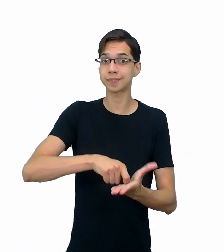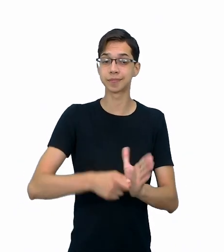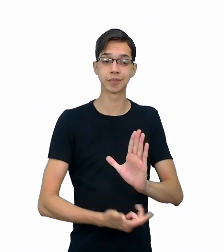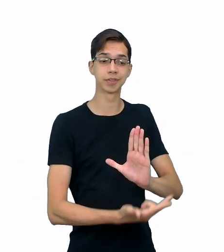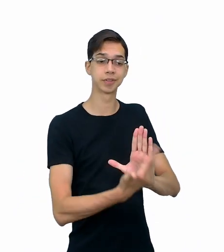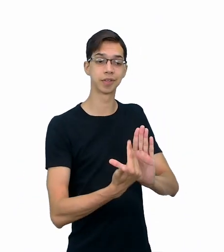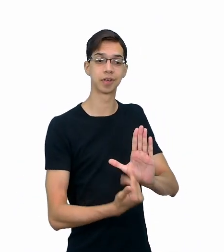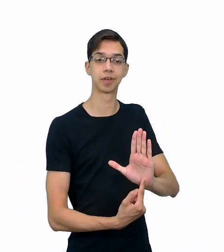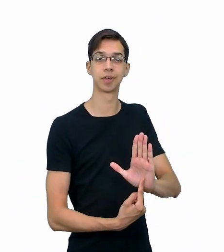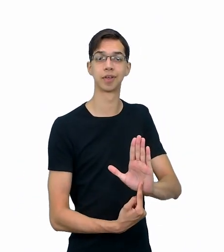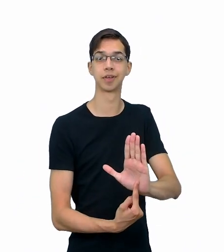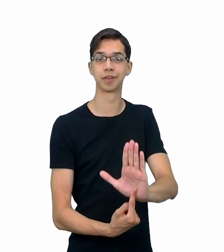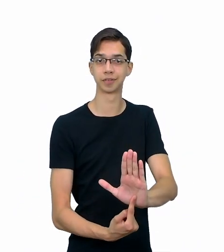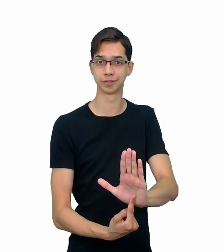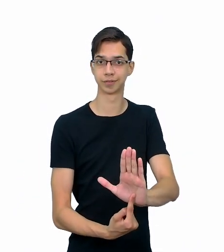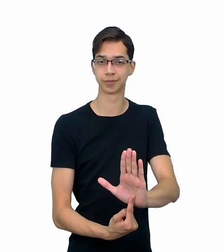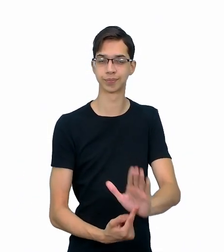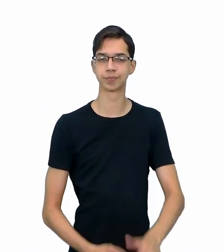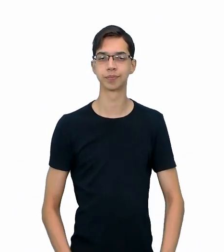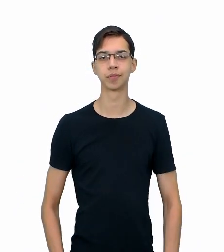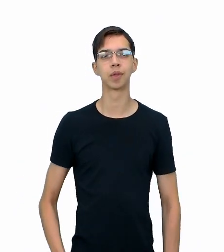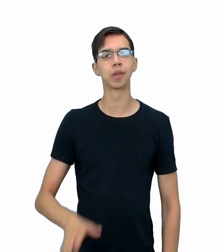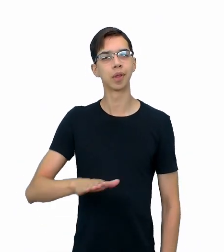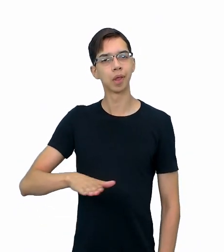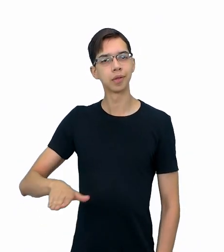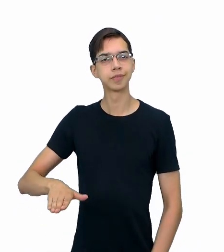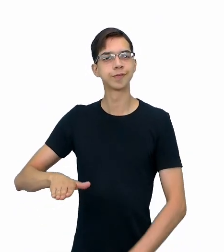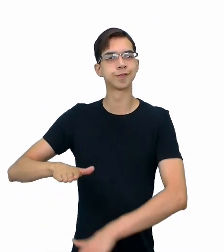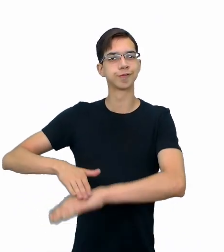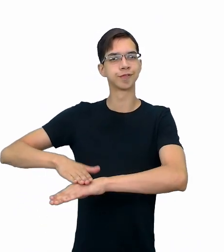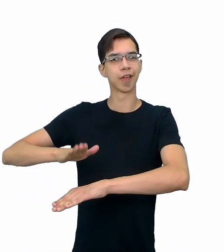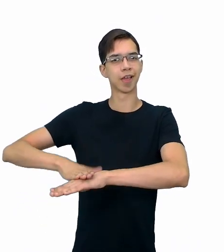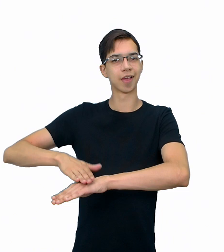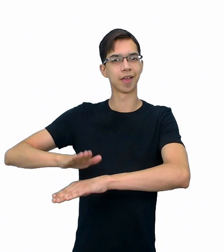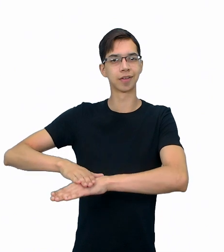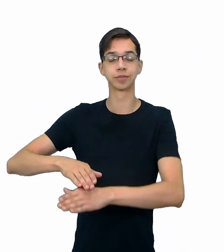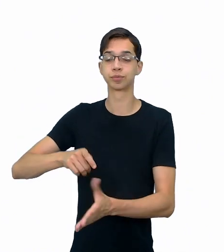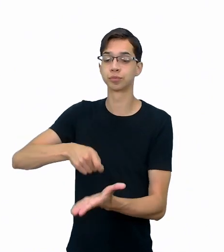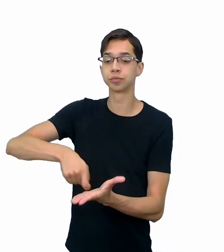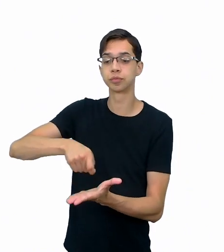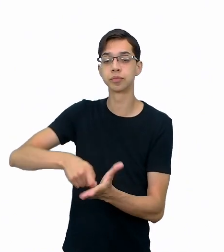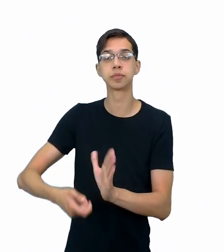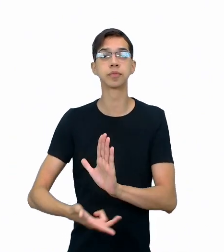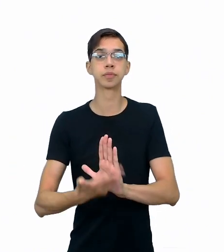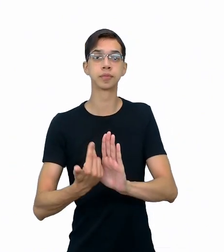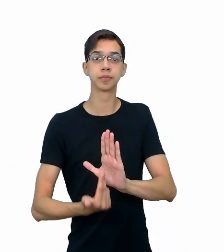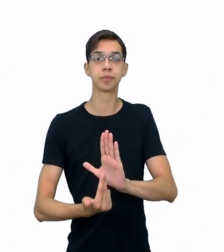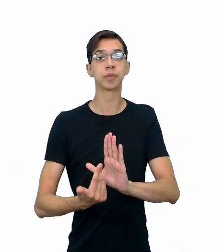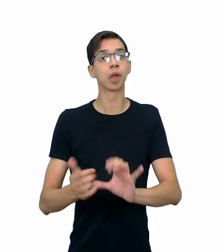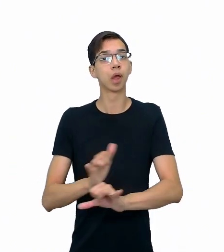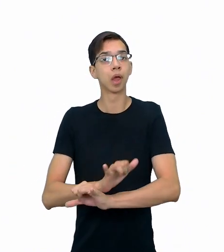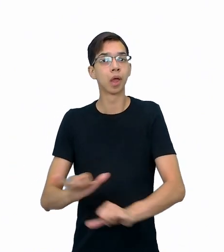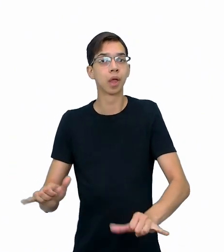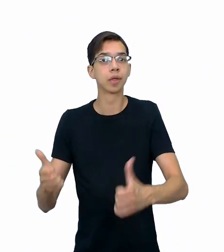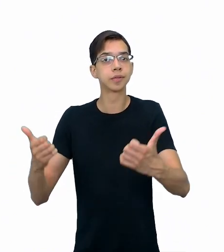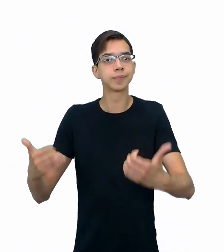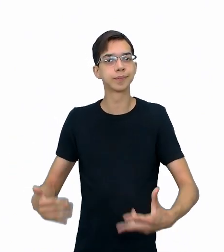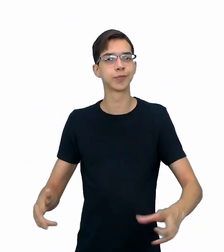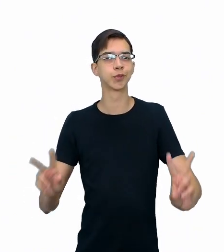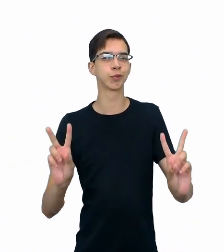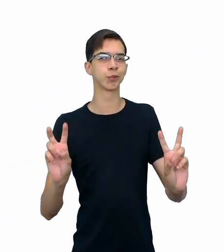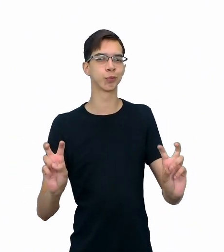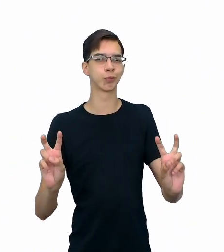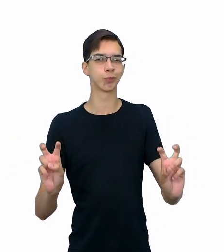que a própria criança fez permite aí que ela possa refletir sobre o espaço, que ela